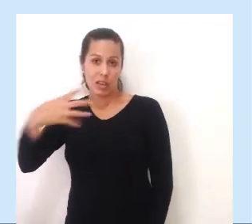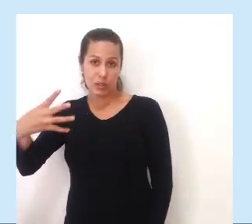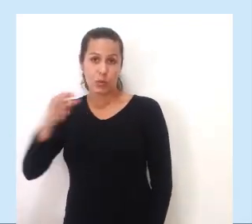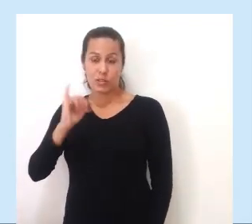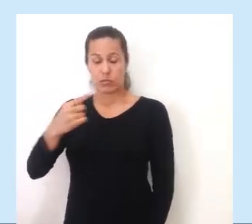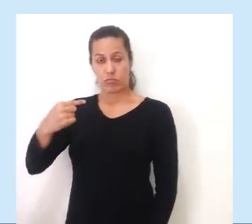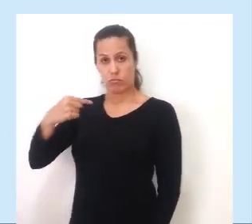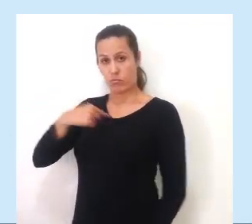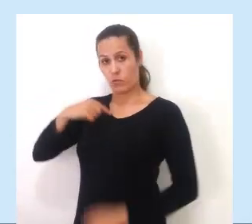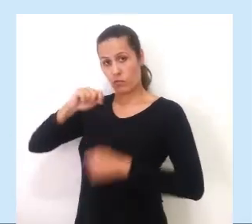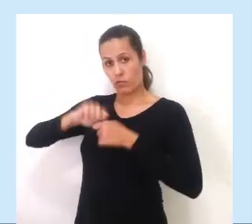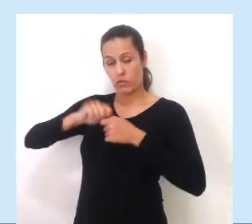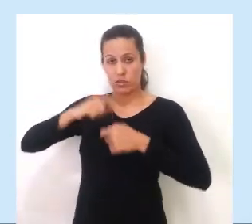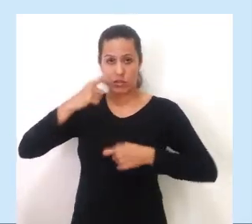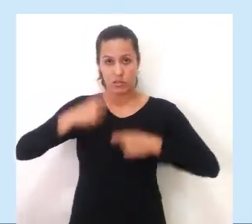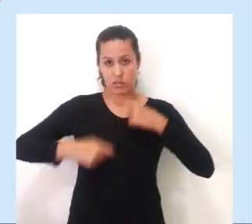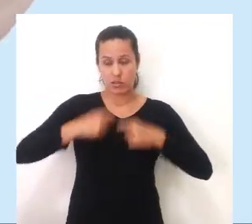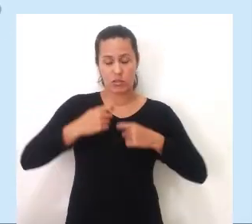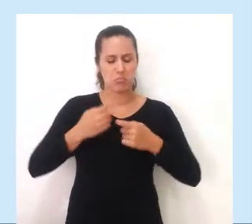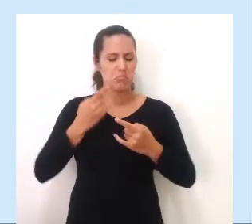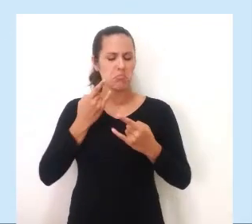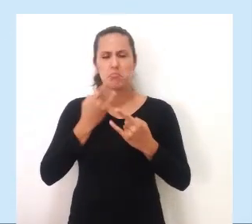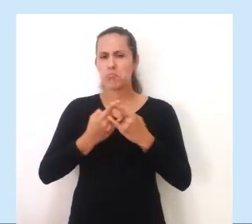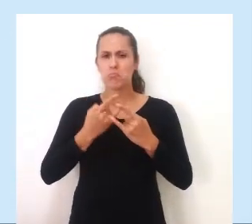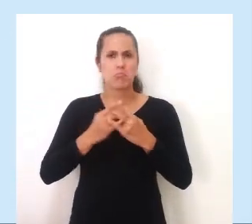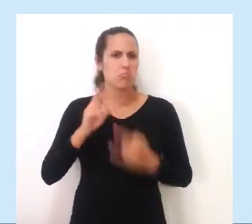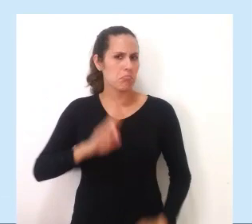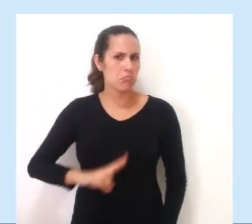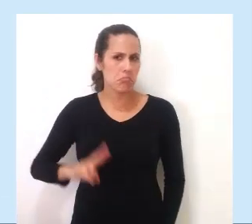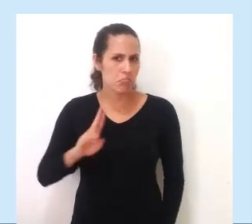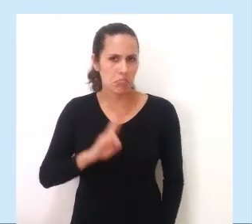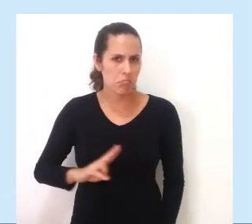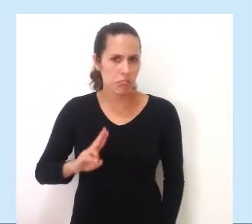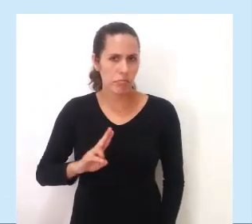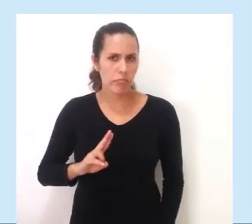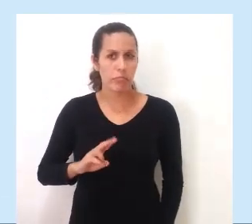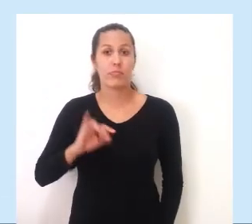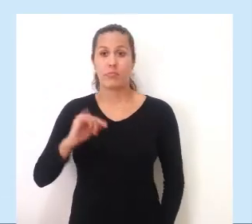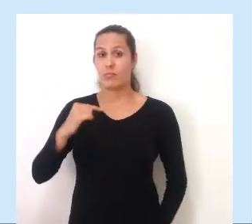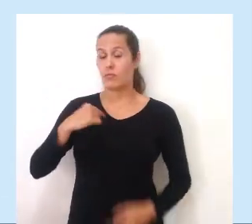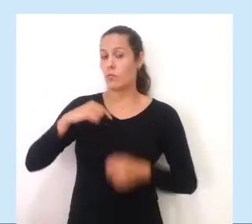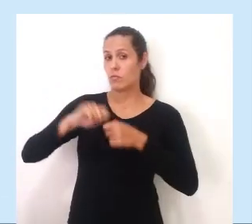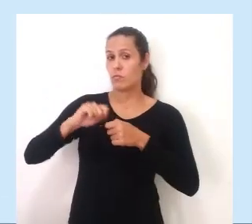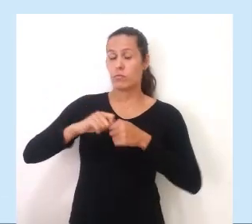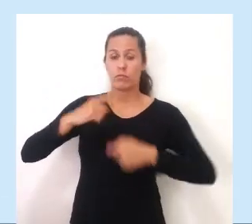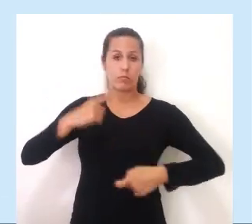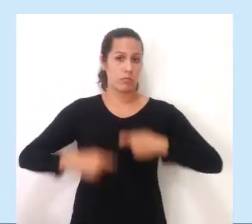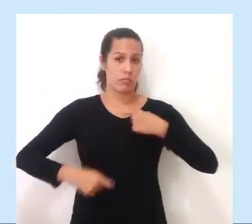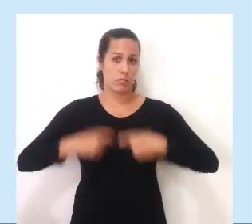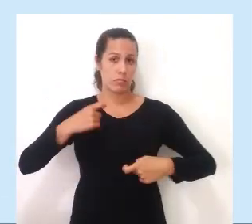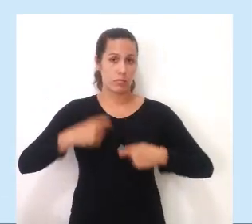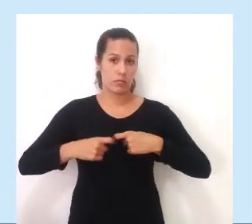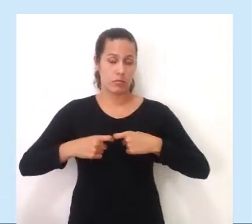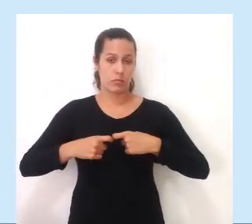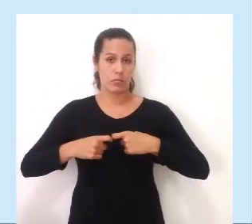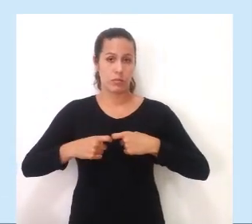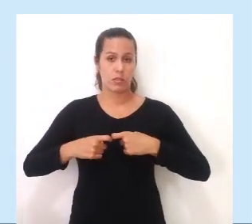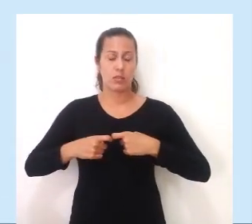fizer sexo sem preservativo, se Dantas fizer